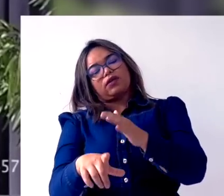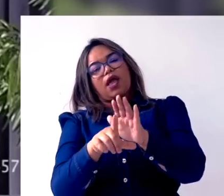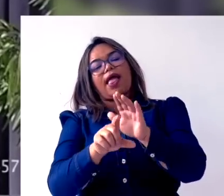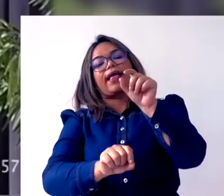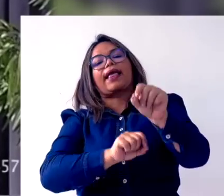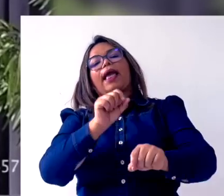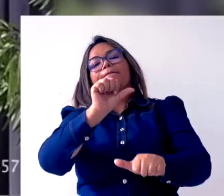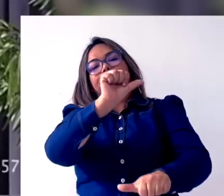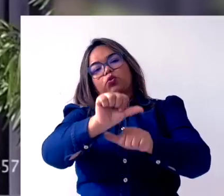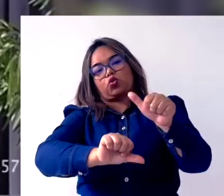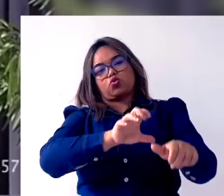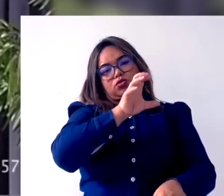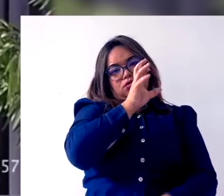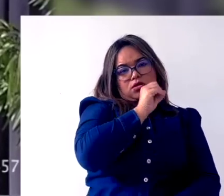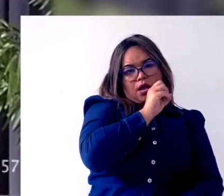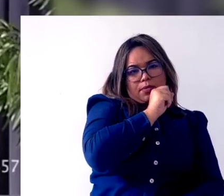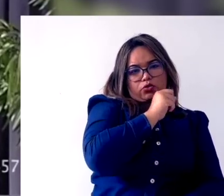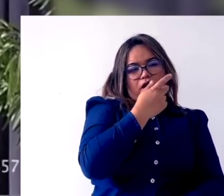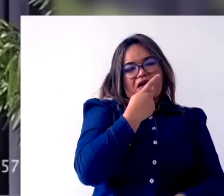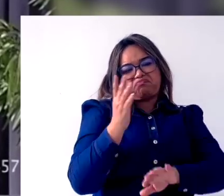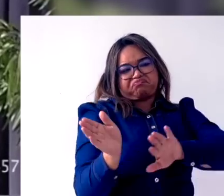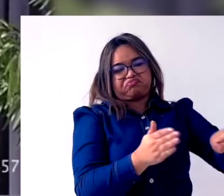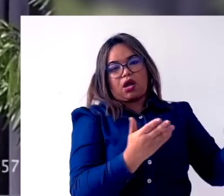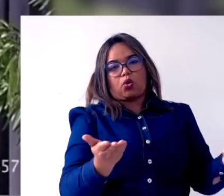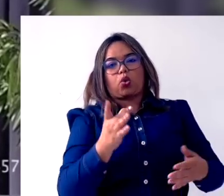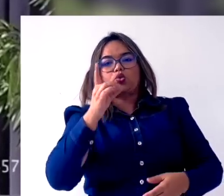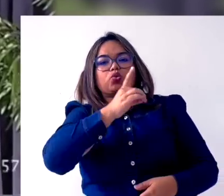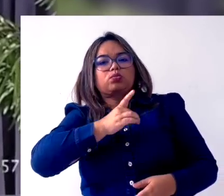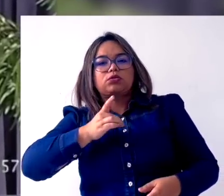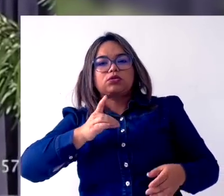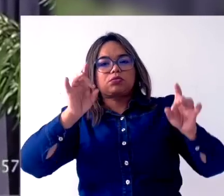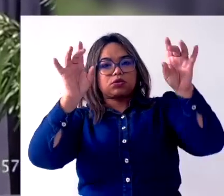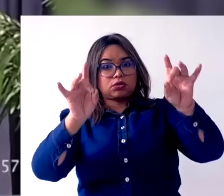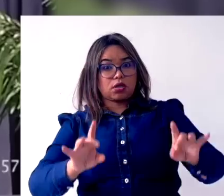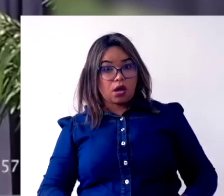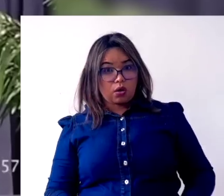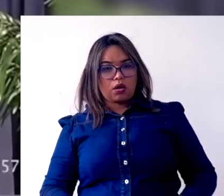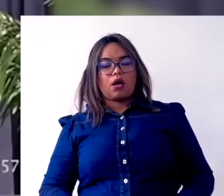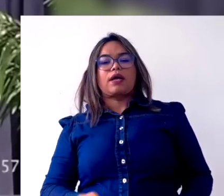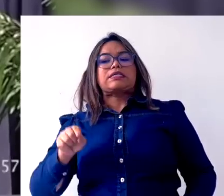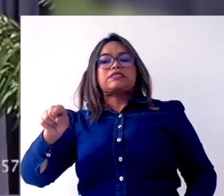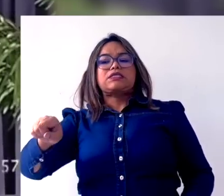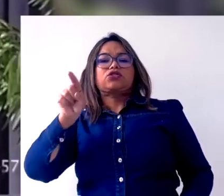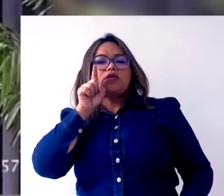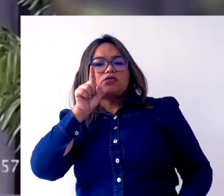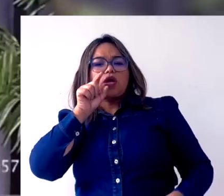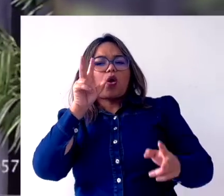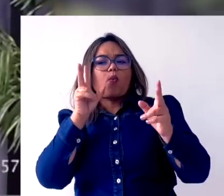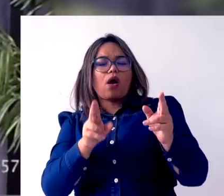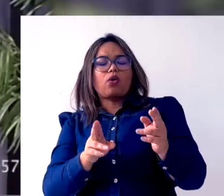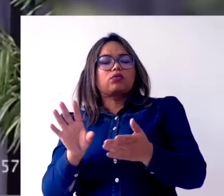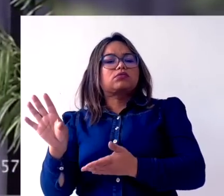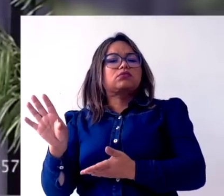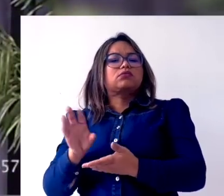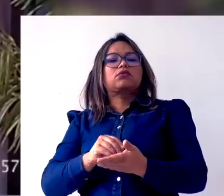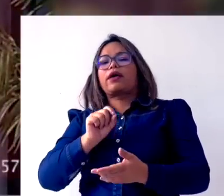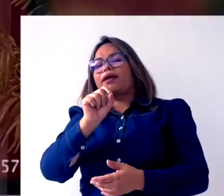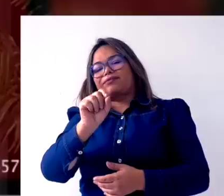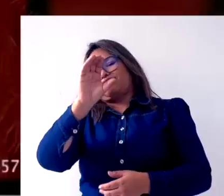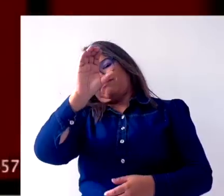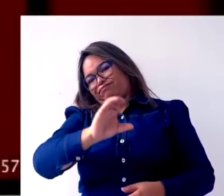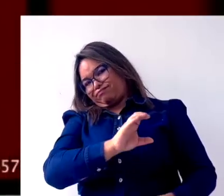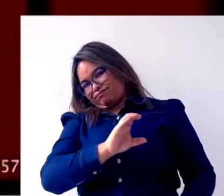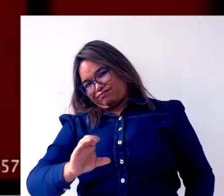Eles promulgaram o domingo. A quem eles estão honrando? A Roma. Eles estarão honrando a Roma. E